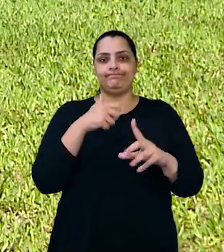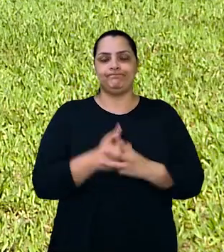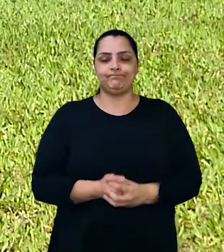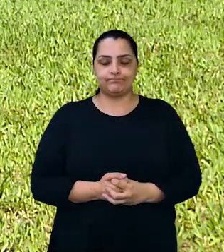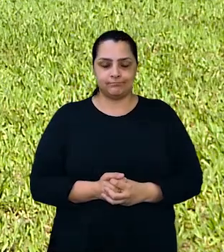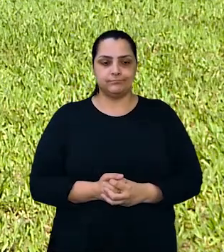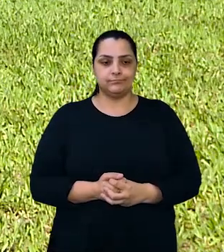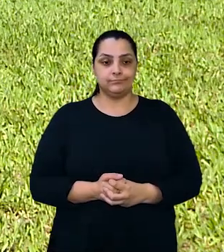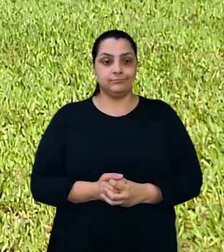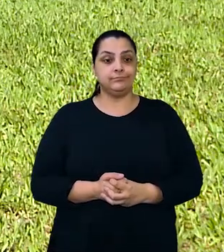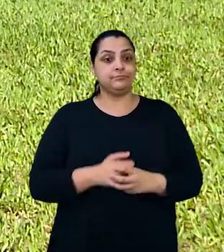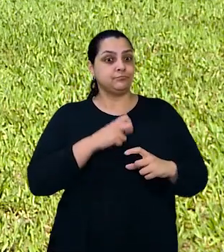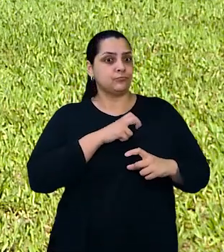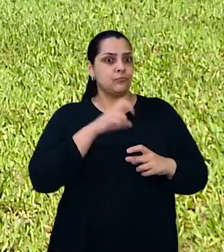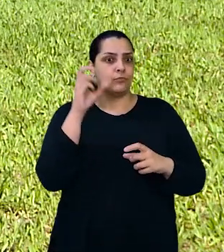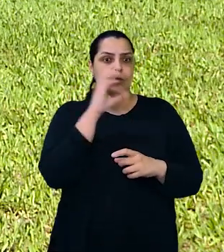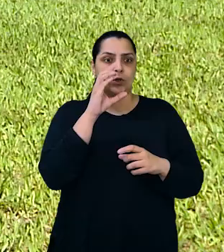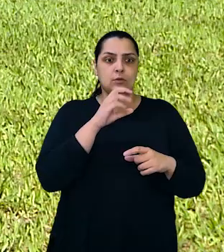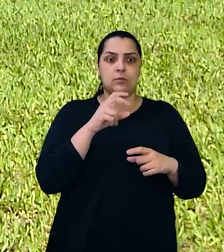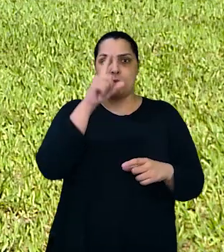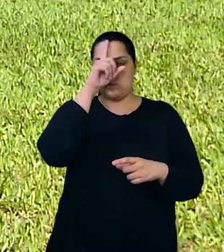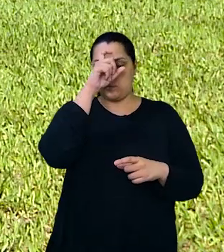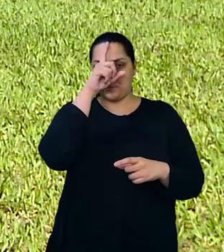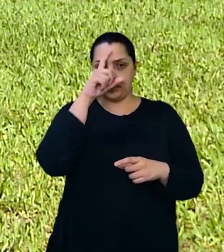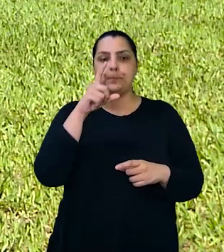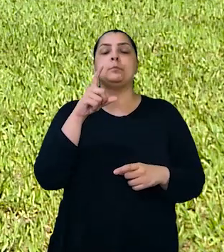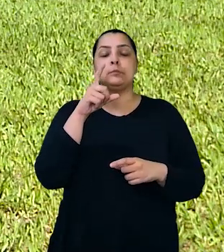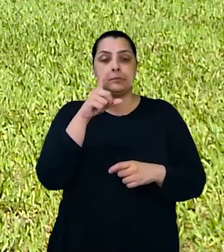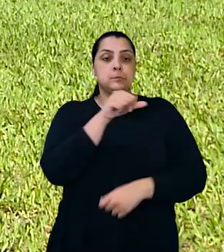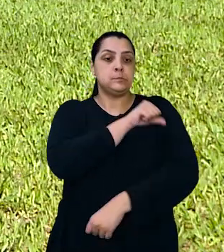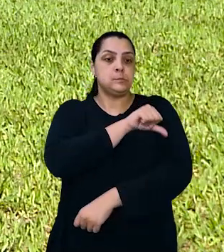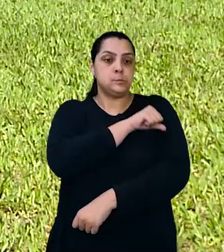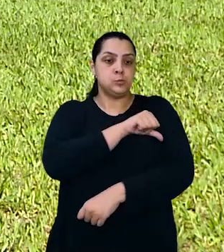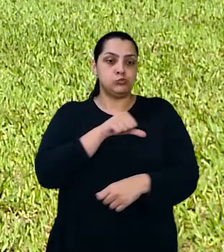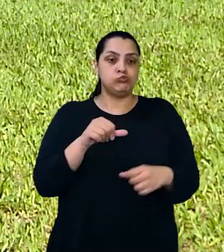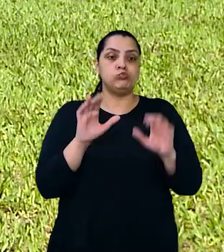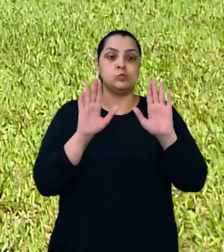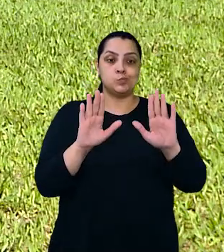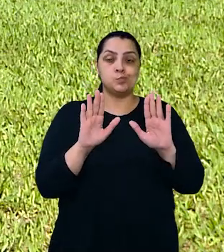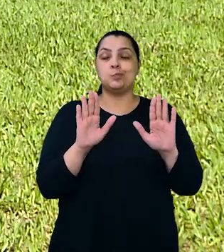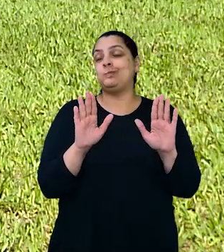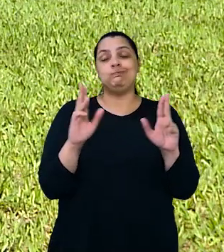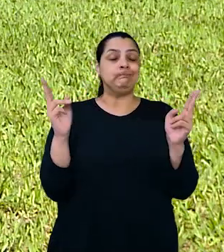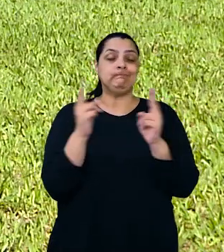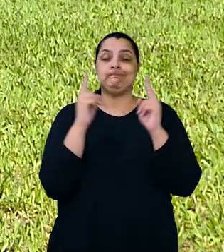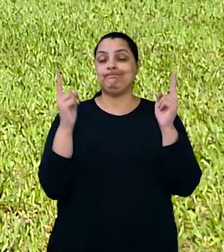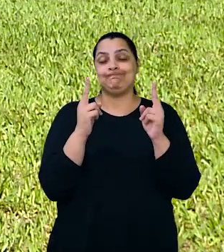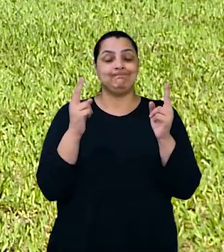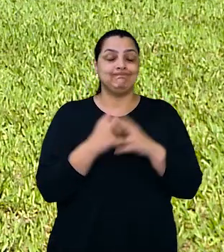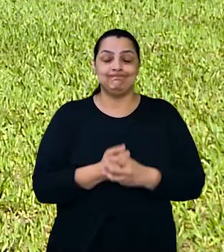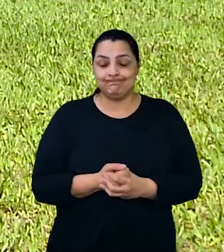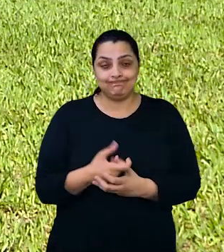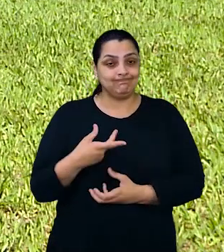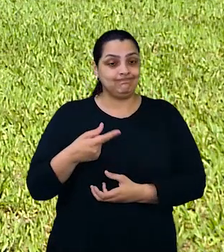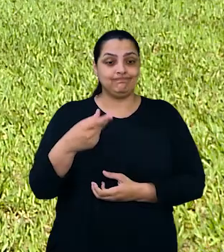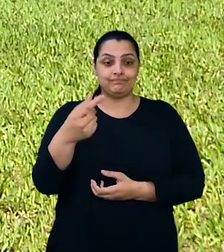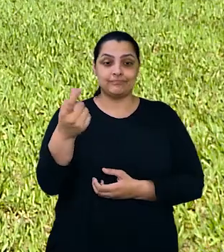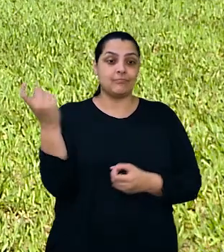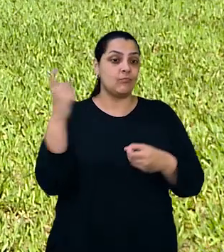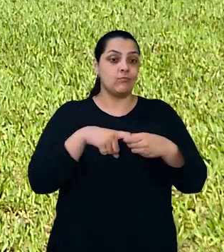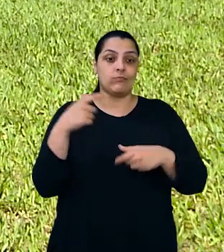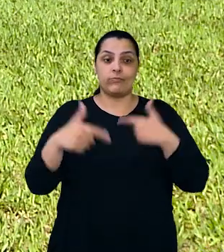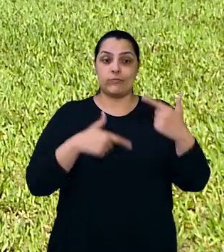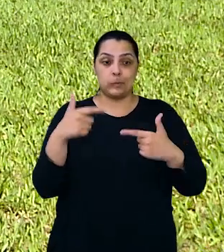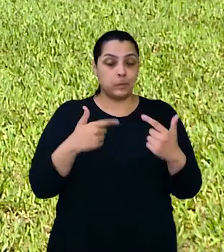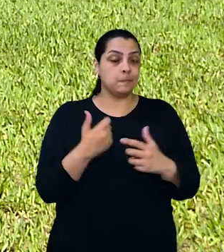acidente. A vítima foi levada a hospitais em Piraí, no Rio de Janeiro, mas ficou incapacitada permanentemente para o